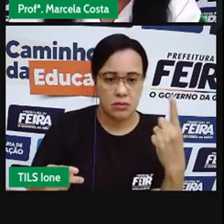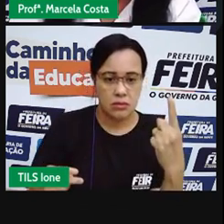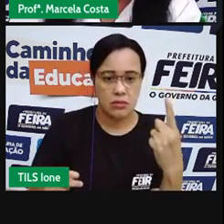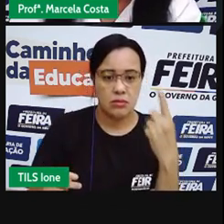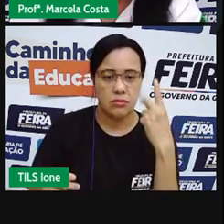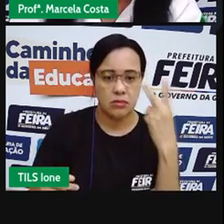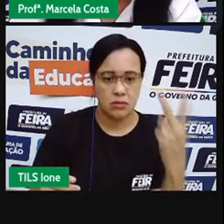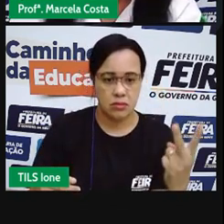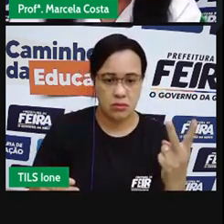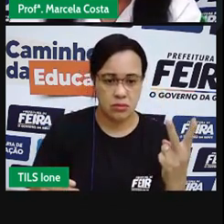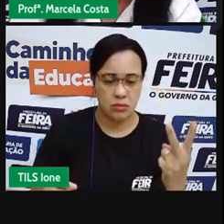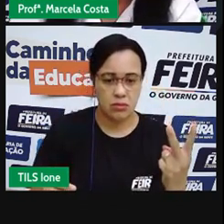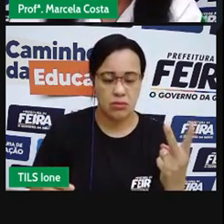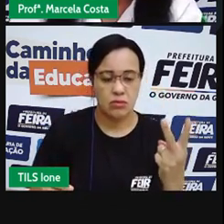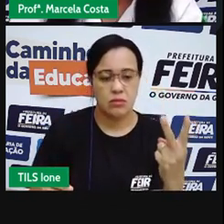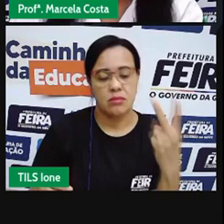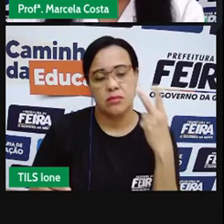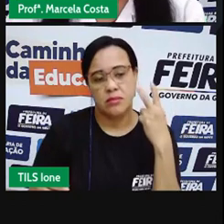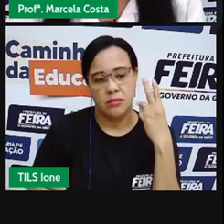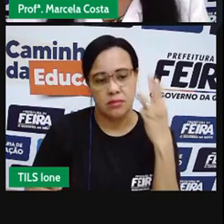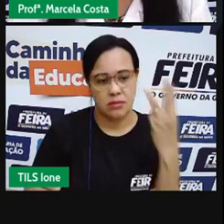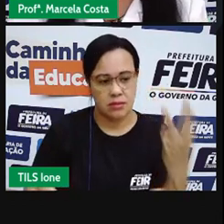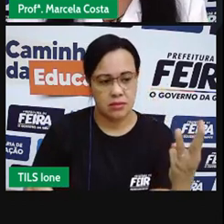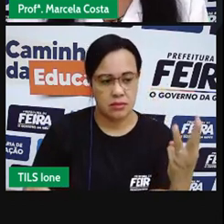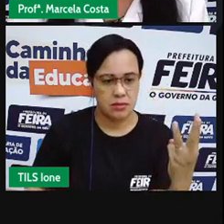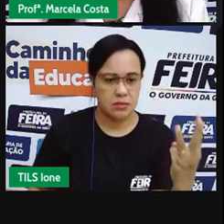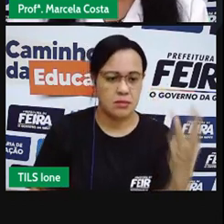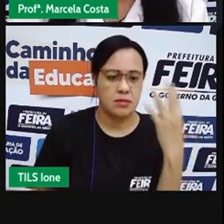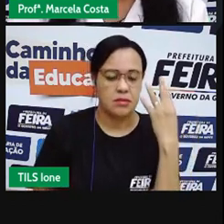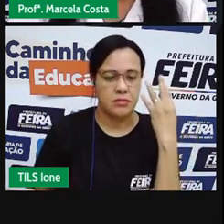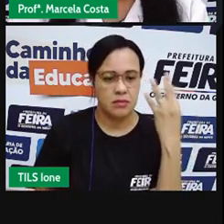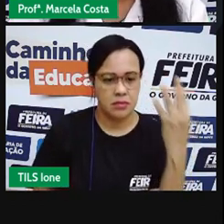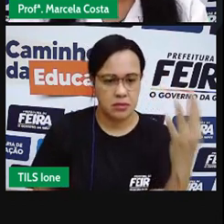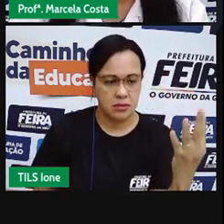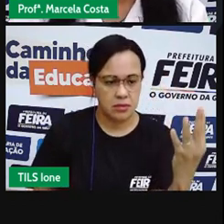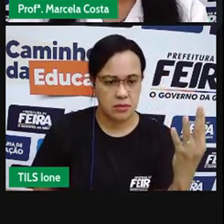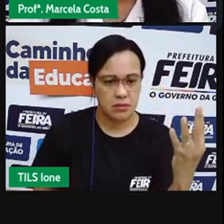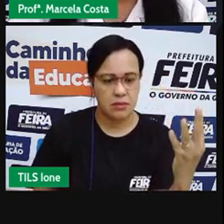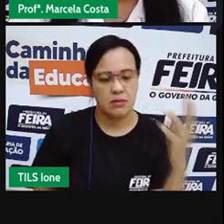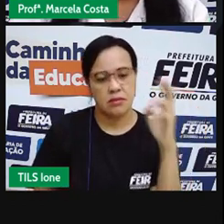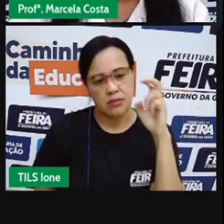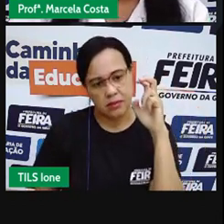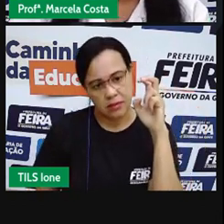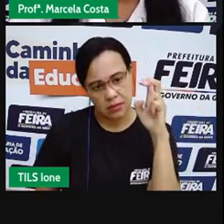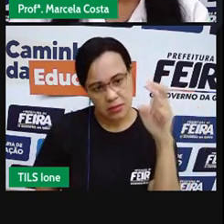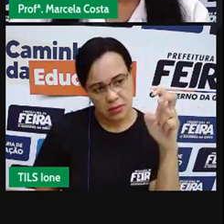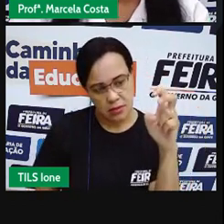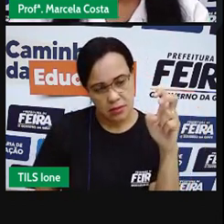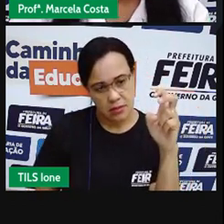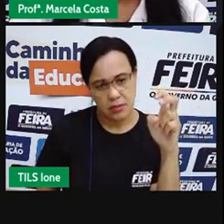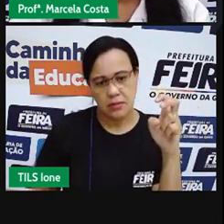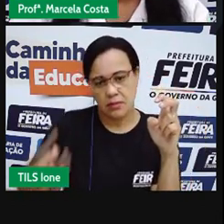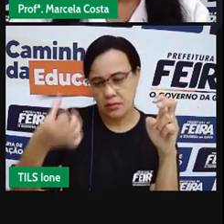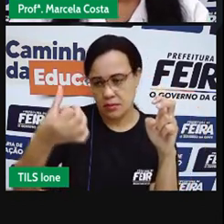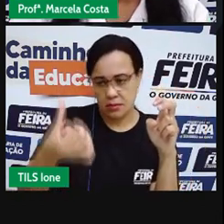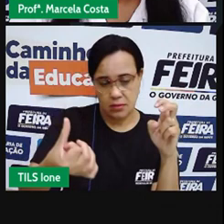Um, dois, três, quatro,